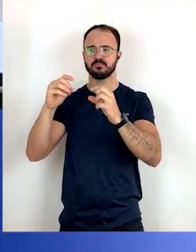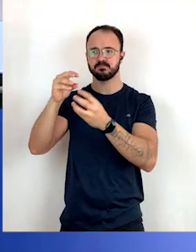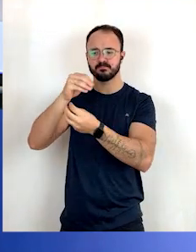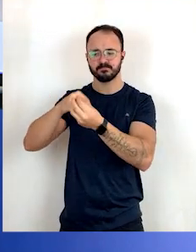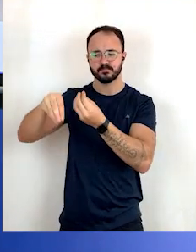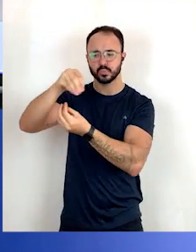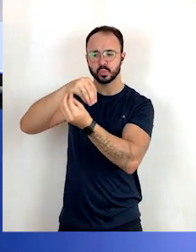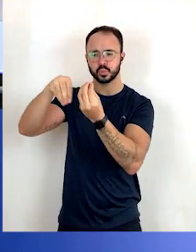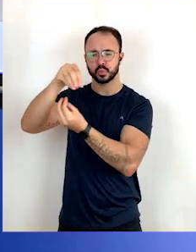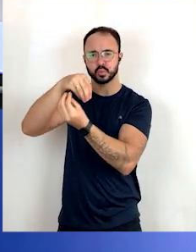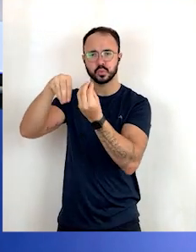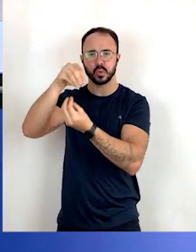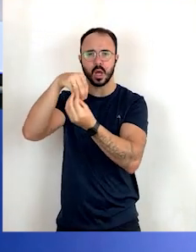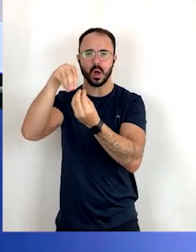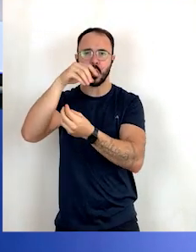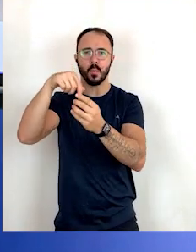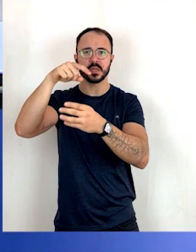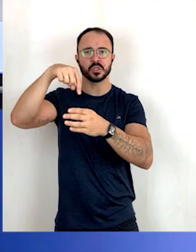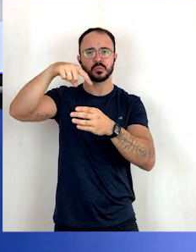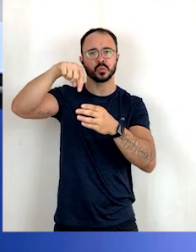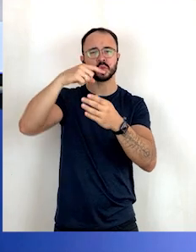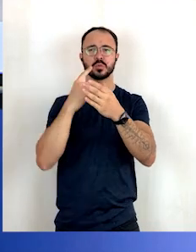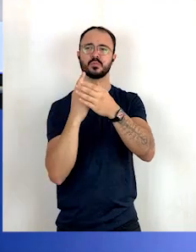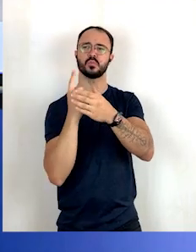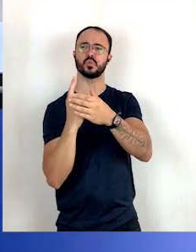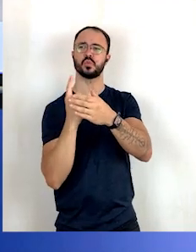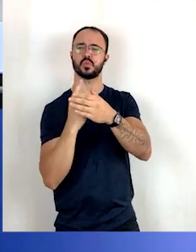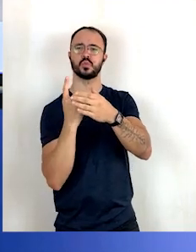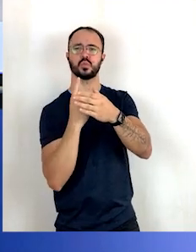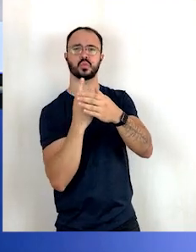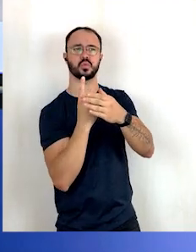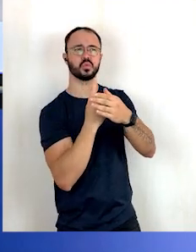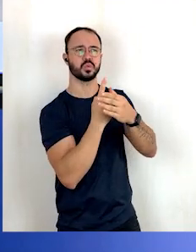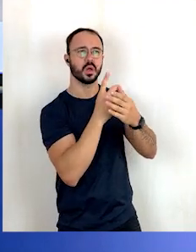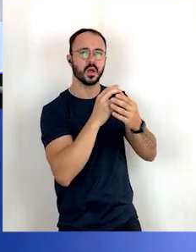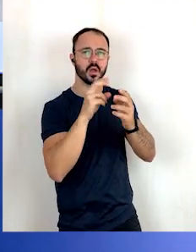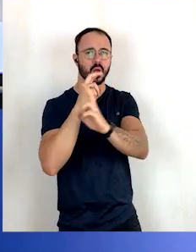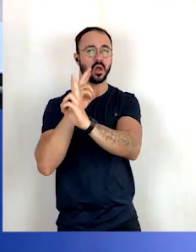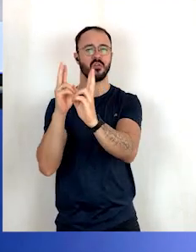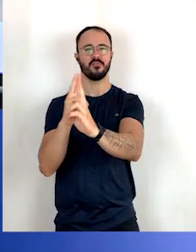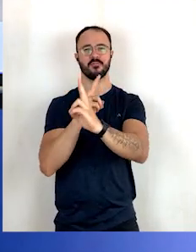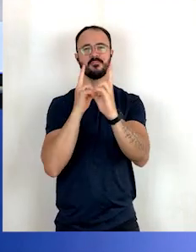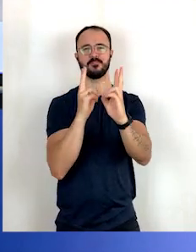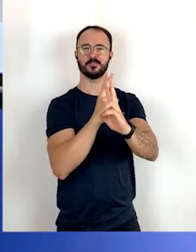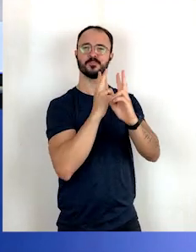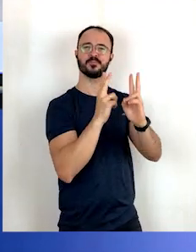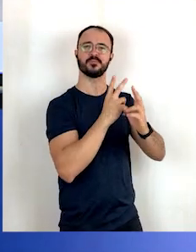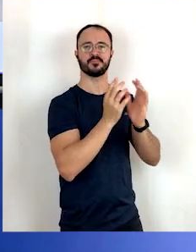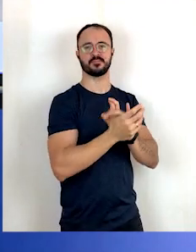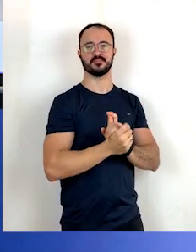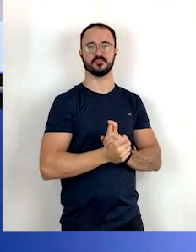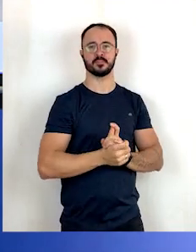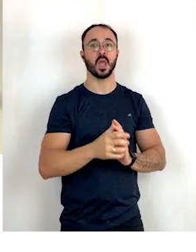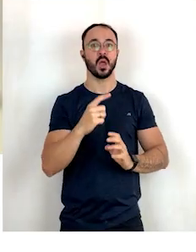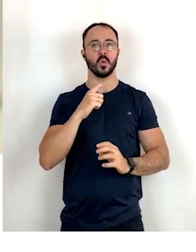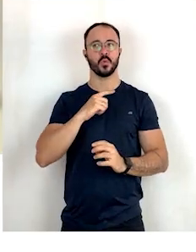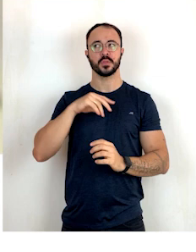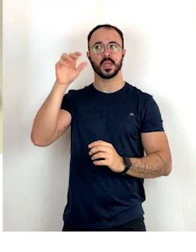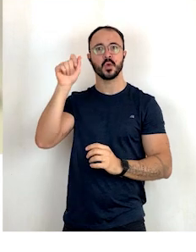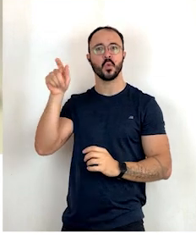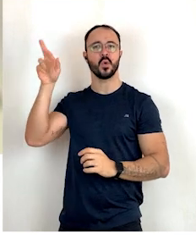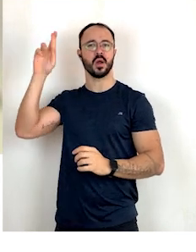giratório e, consequentemente, a elevação dessa velocidade do vento. Nós temos, portanto, uma coluna de ar que vai de